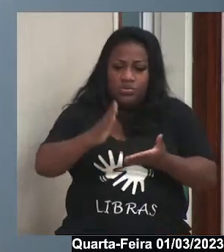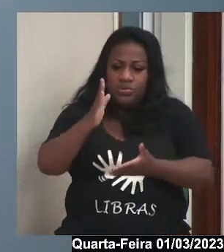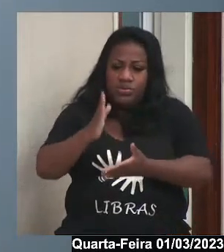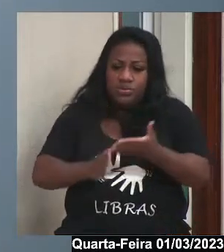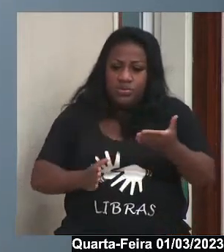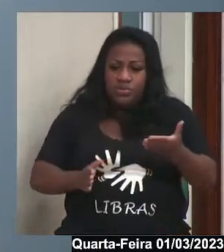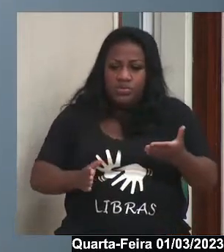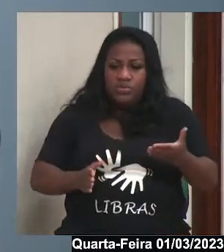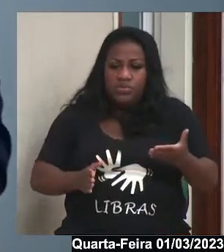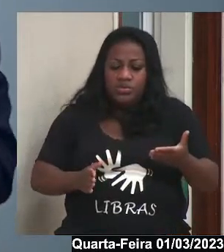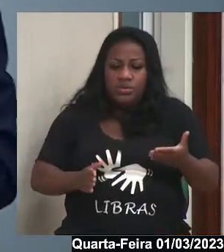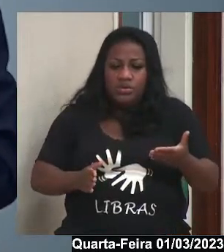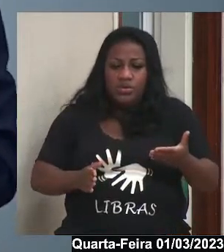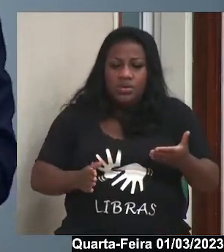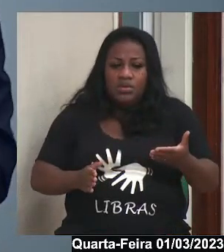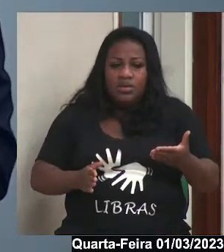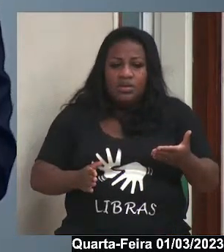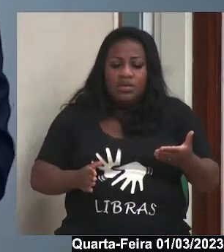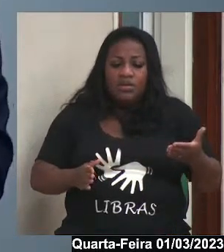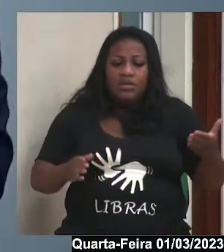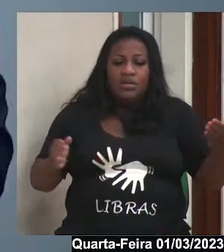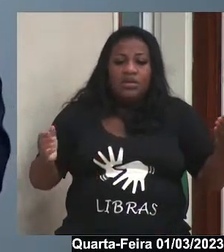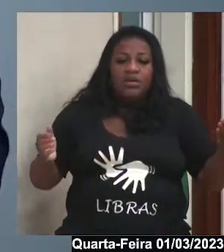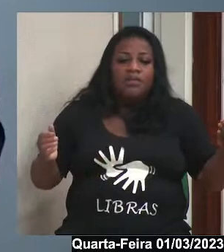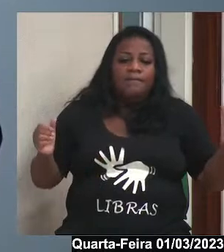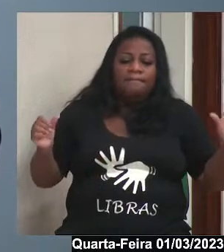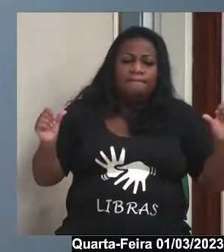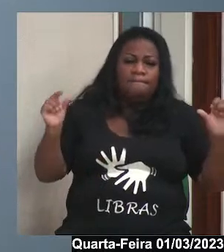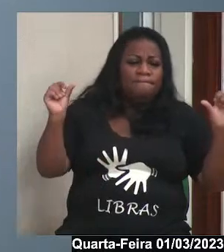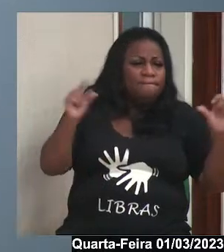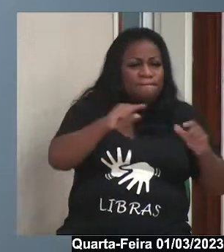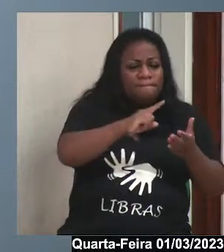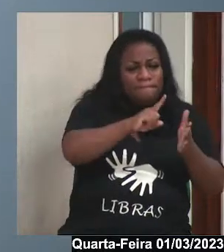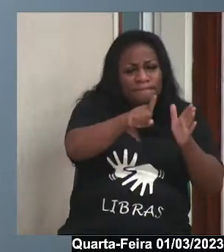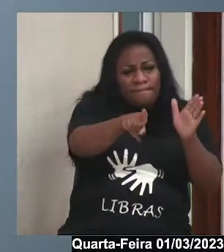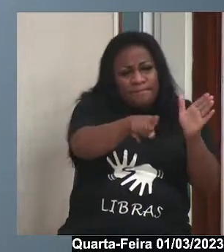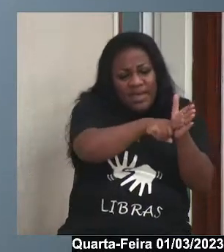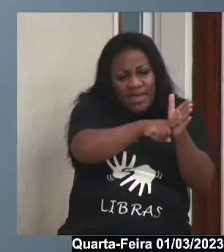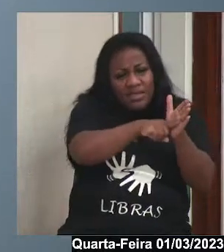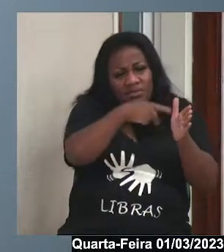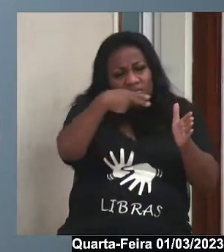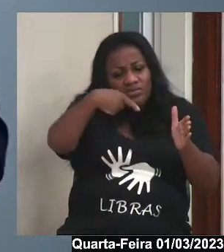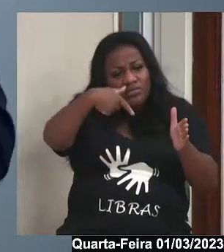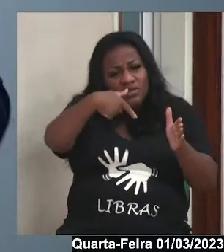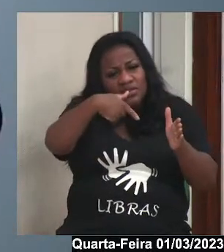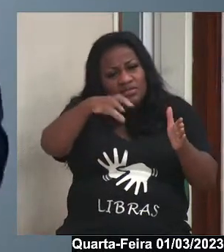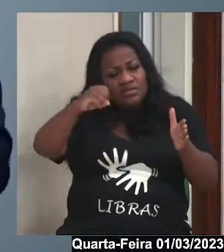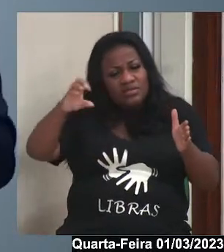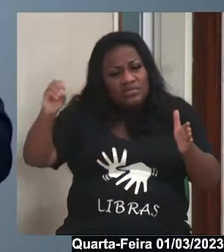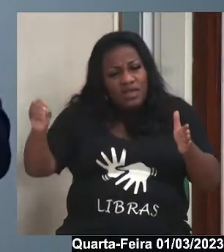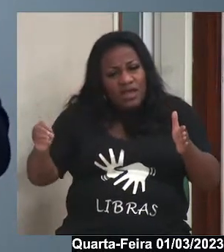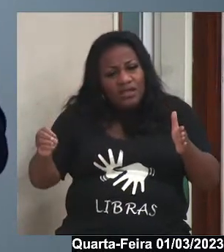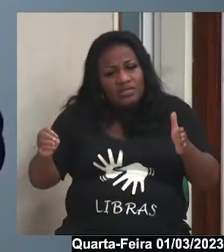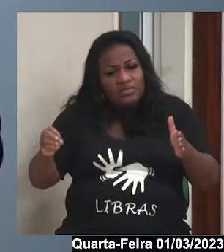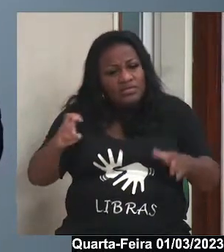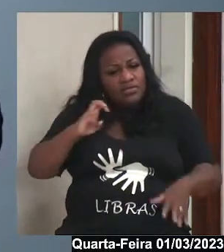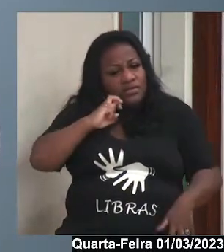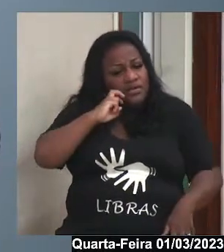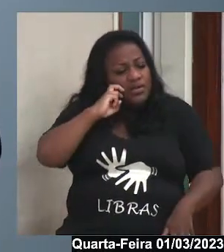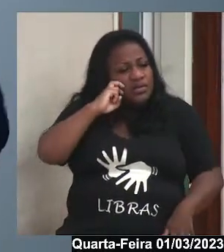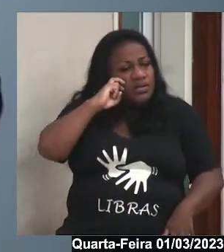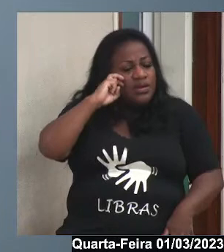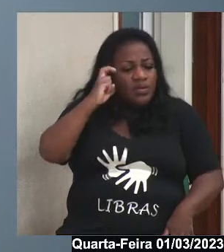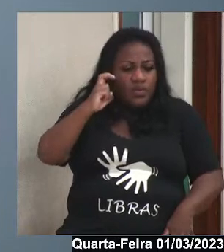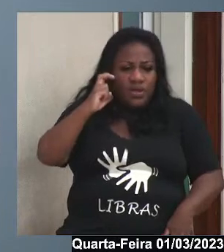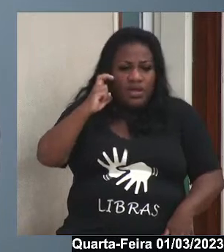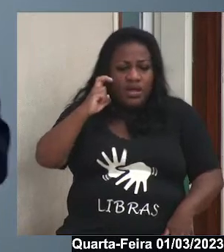sabe o que é isso? Menos R$700 para o senhor pagar uma conta, comprar comida para dentro de casa? Isso é uma vergonha. Esse governo